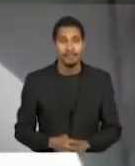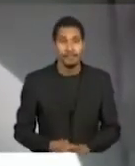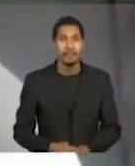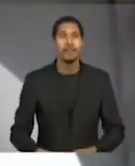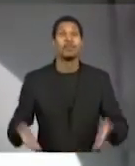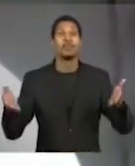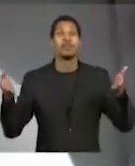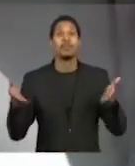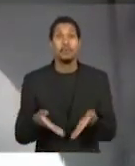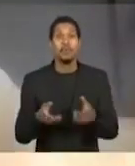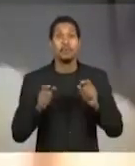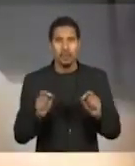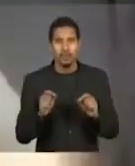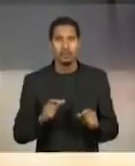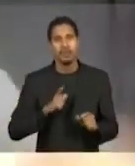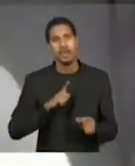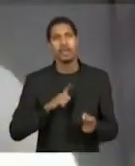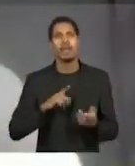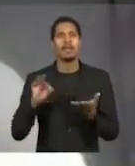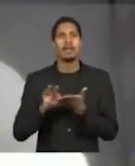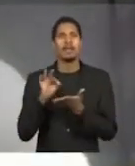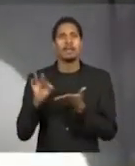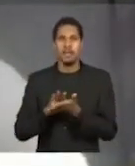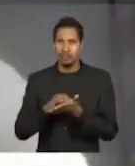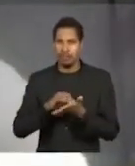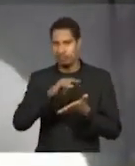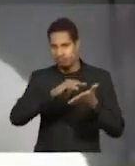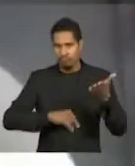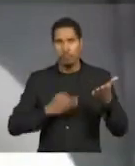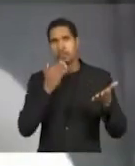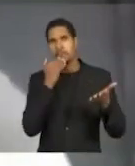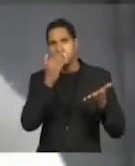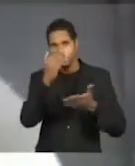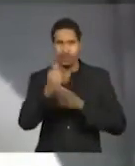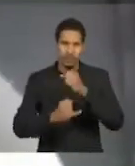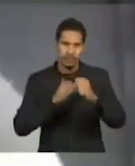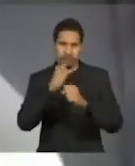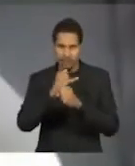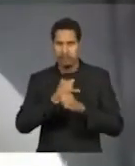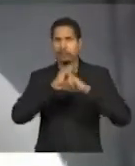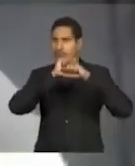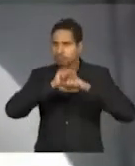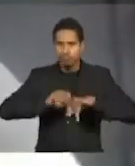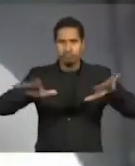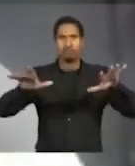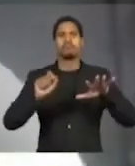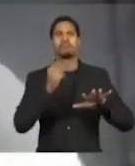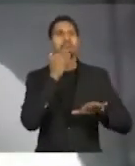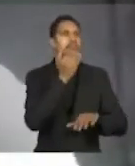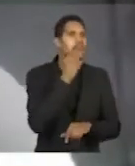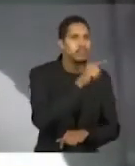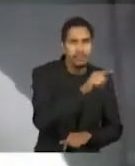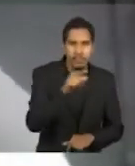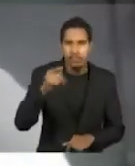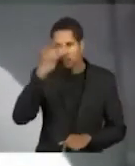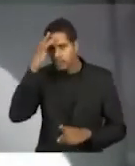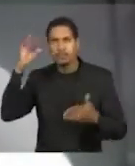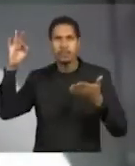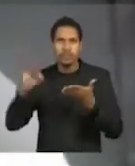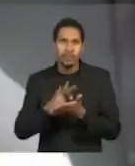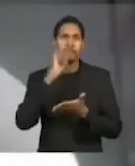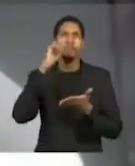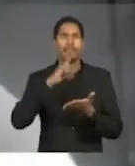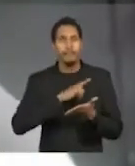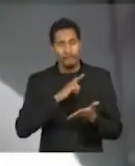hoje eu lancei um abaixo-assinado virtual na internet, pedindo para que as pessoas assinem